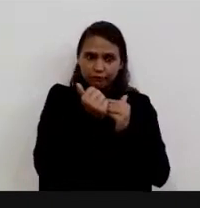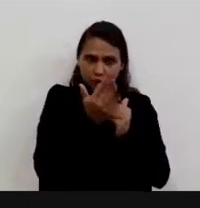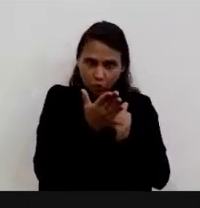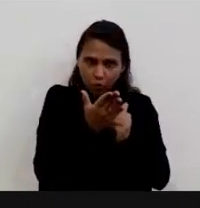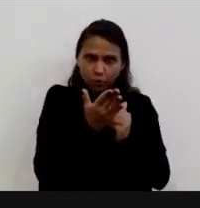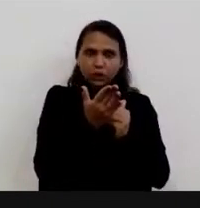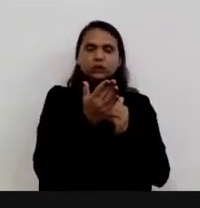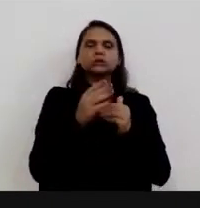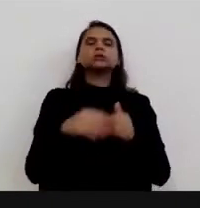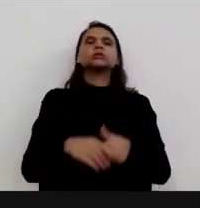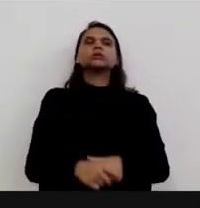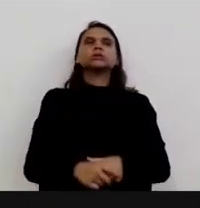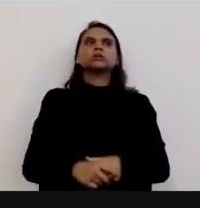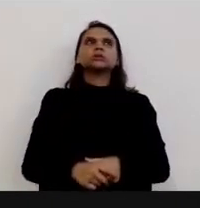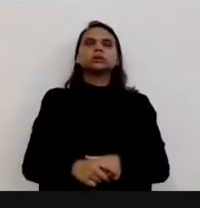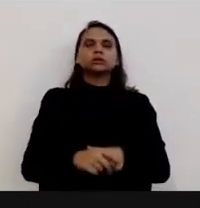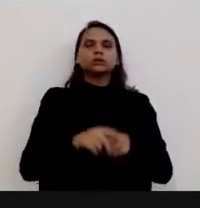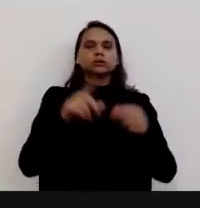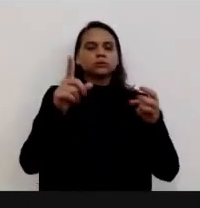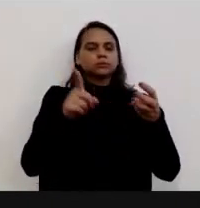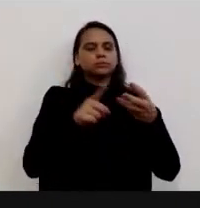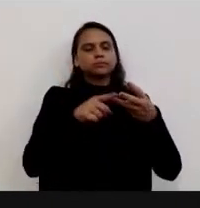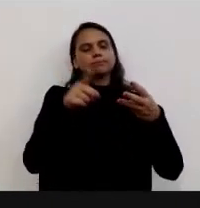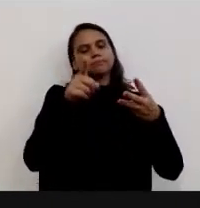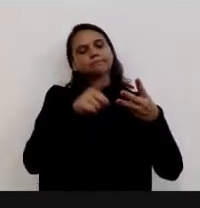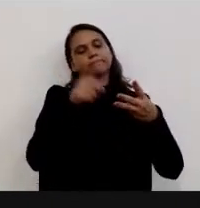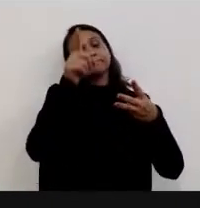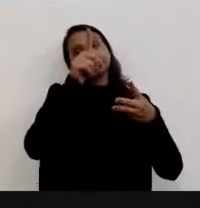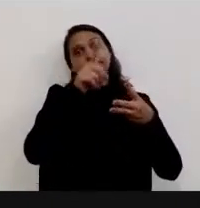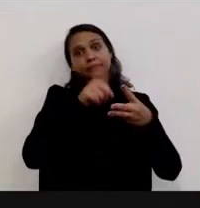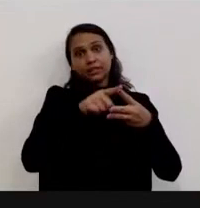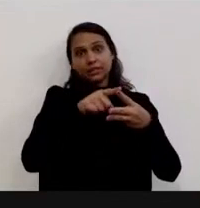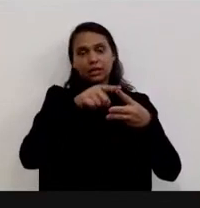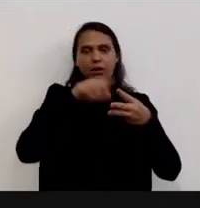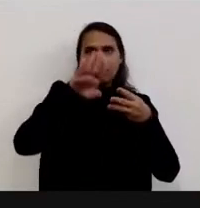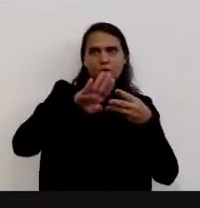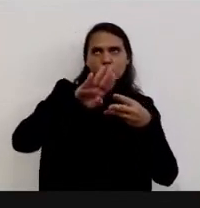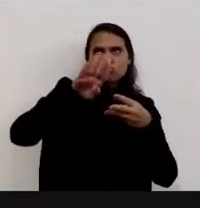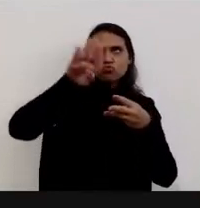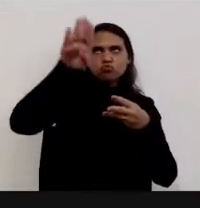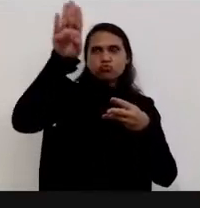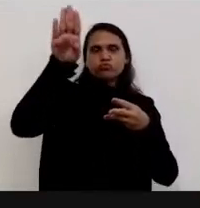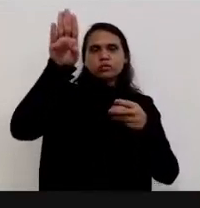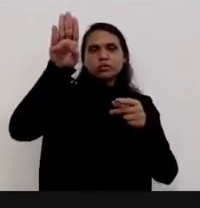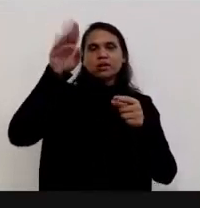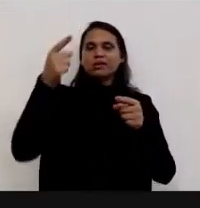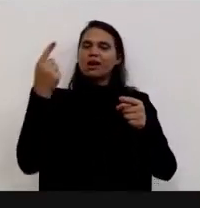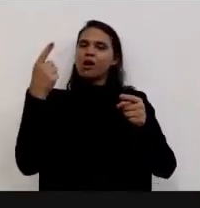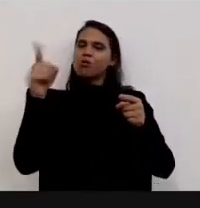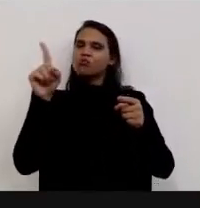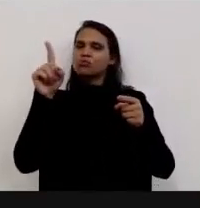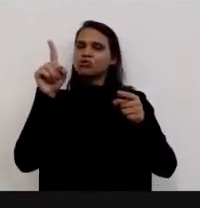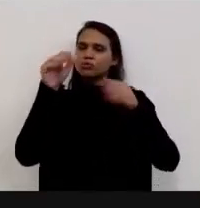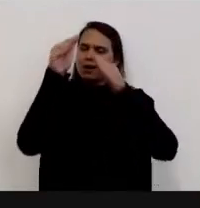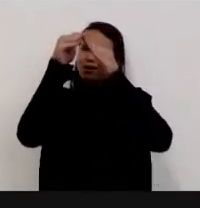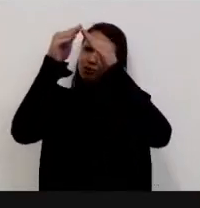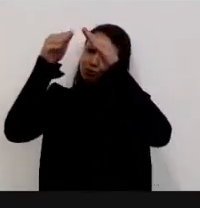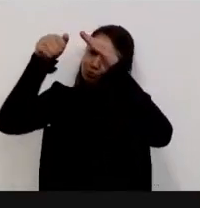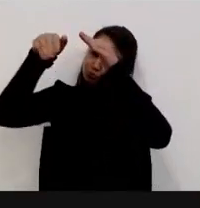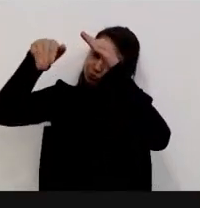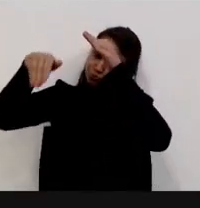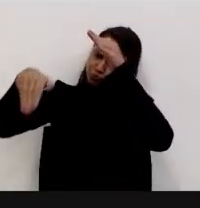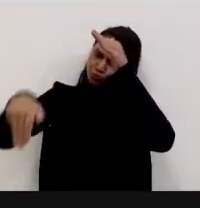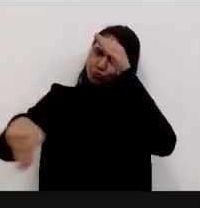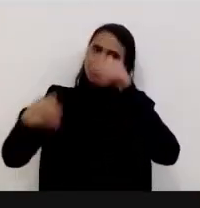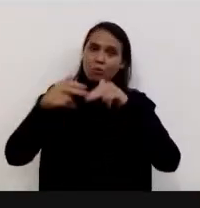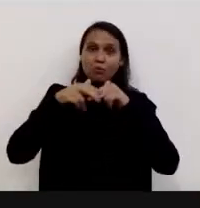outras legislaturas. Então, depois, na terceira, há novamente uma subida, e na última, há um decréscimo significativo por